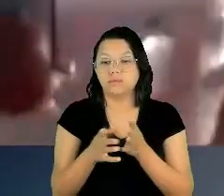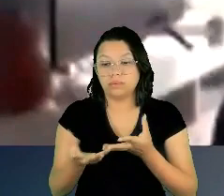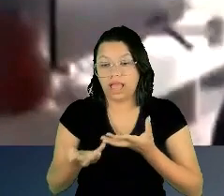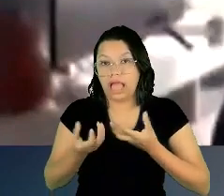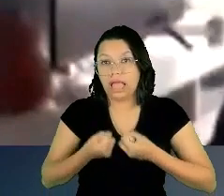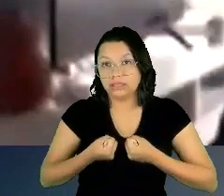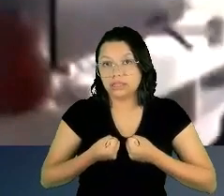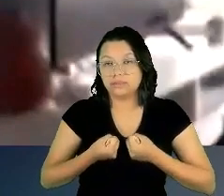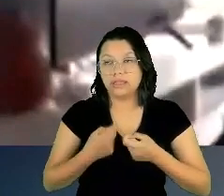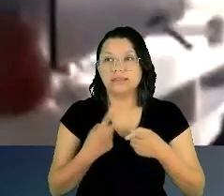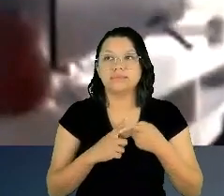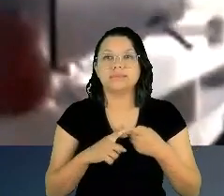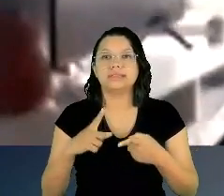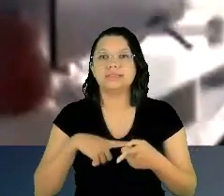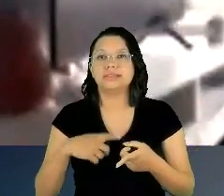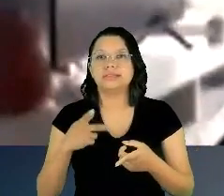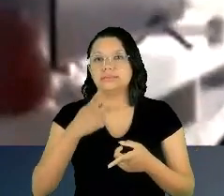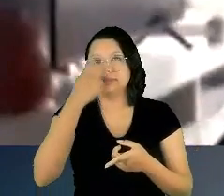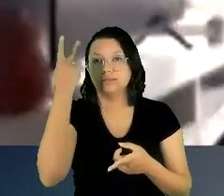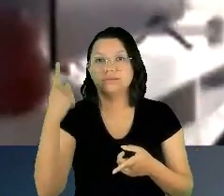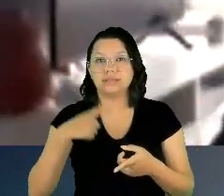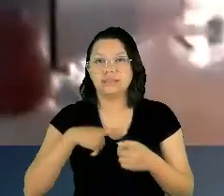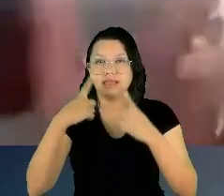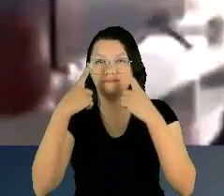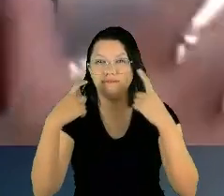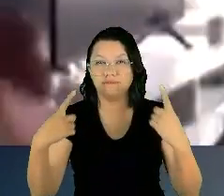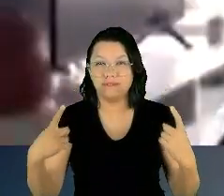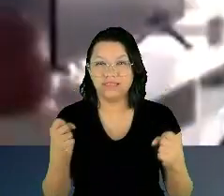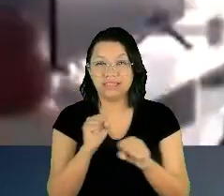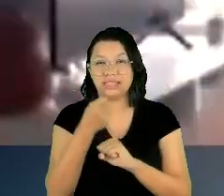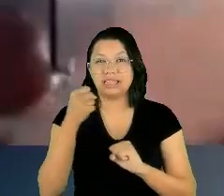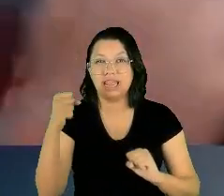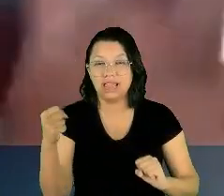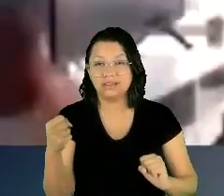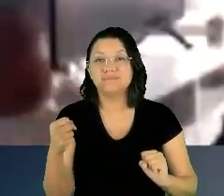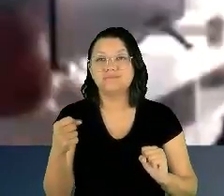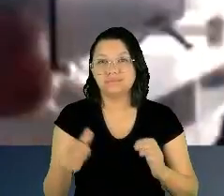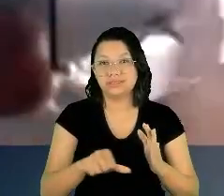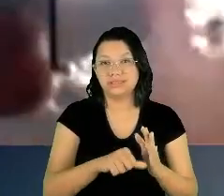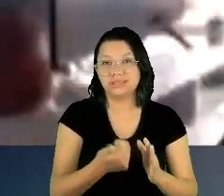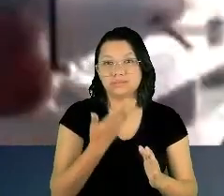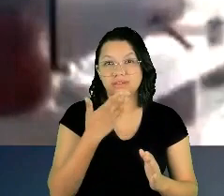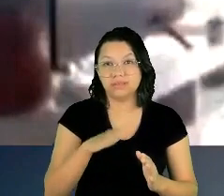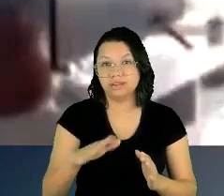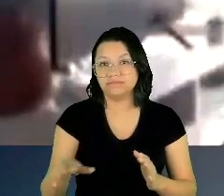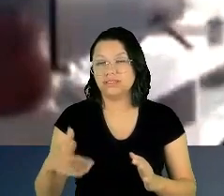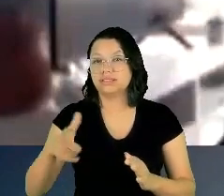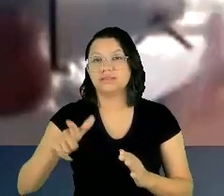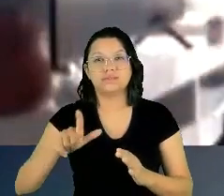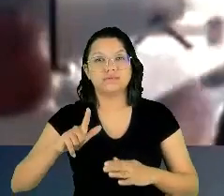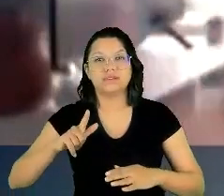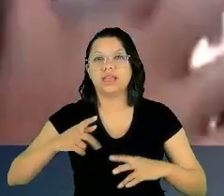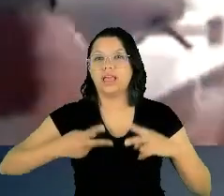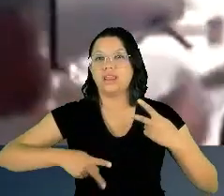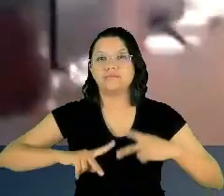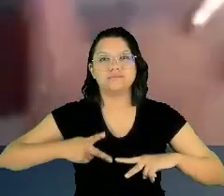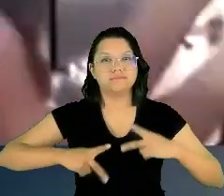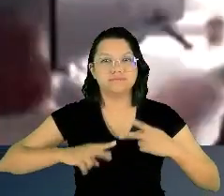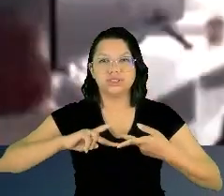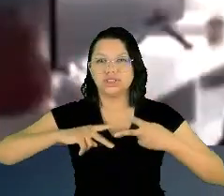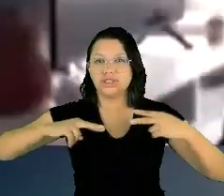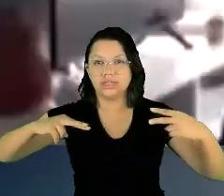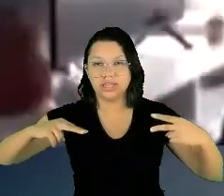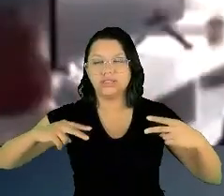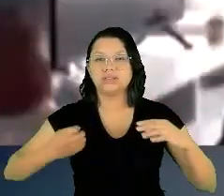que aí é outra discussão de que pessoas que sofreram grande violência na primeira infância não tiveram expressão genética suficiente para